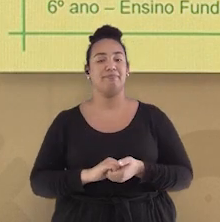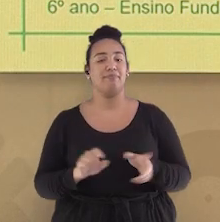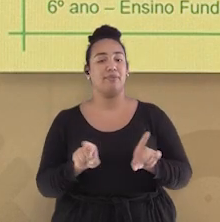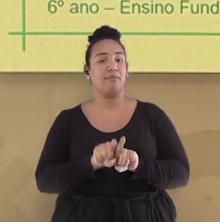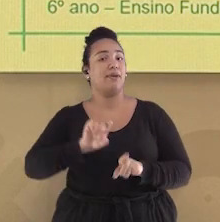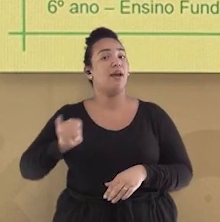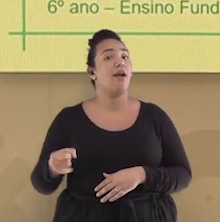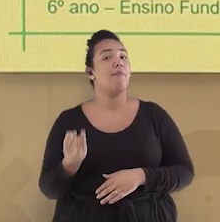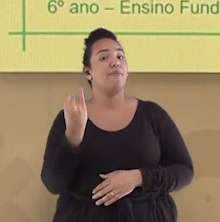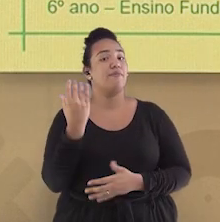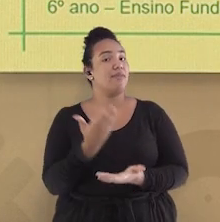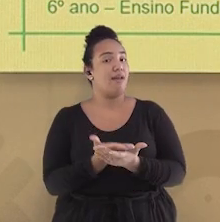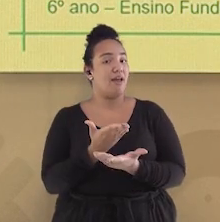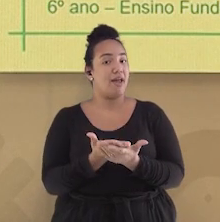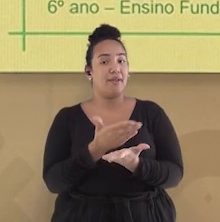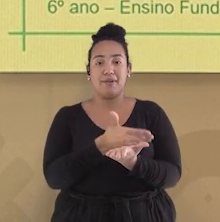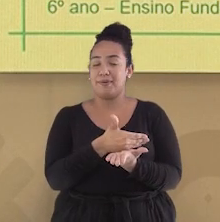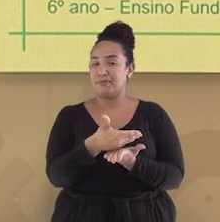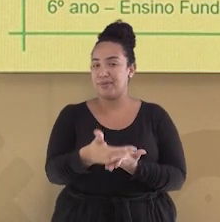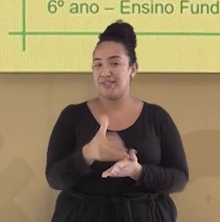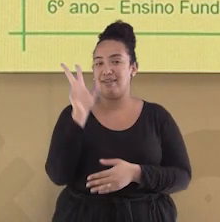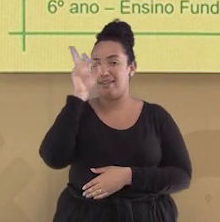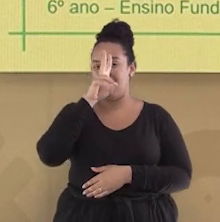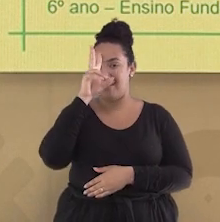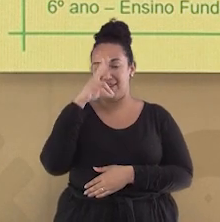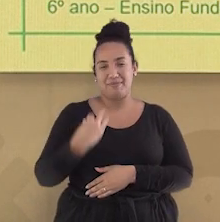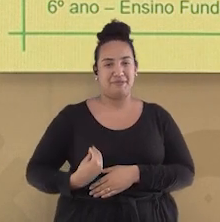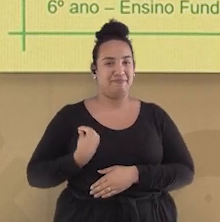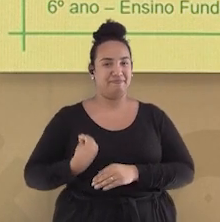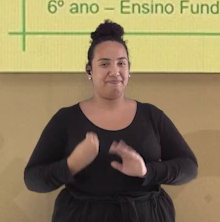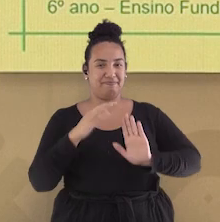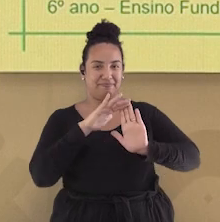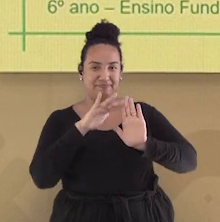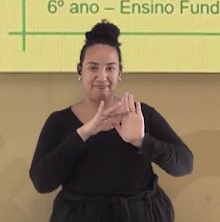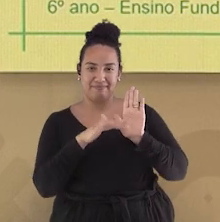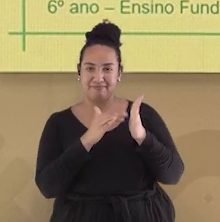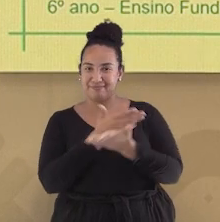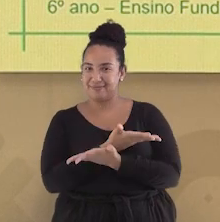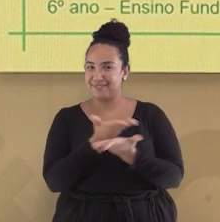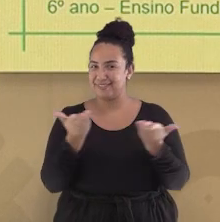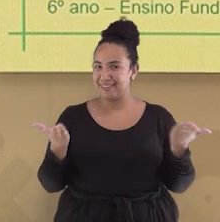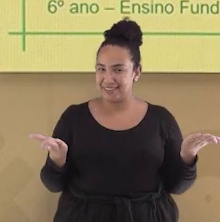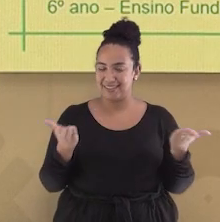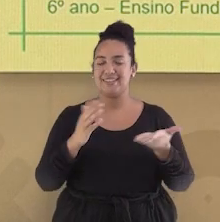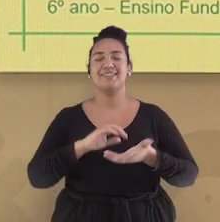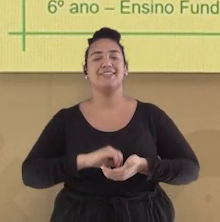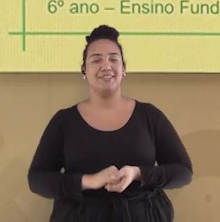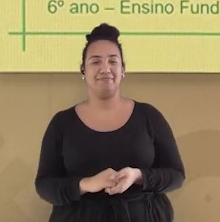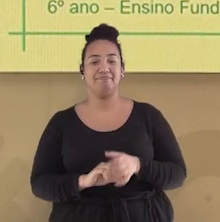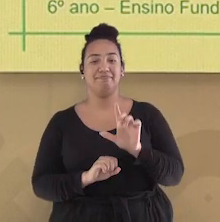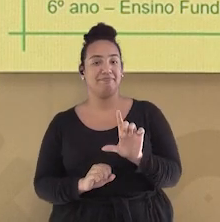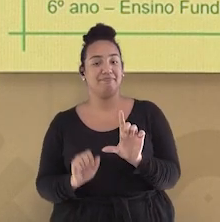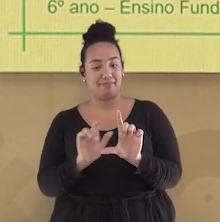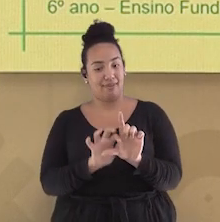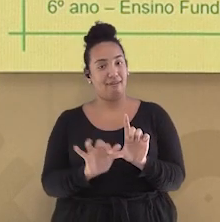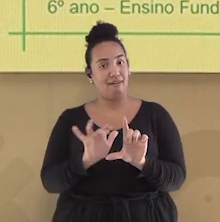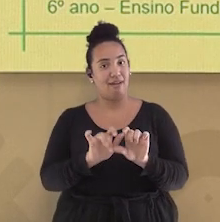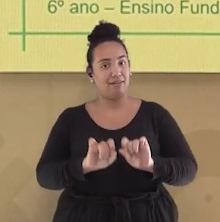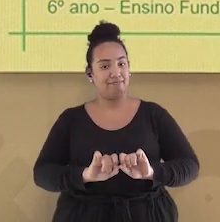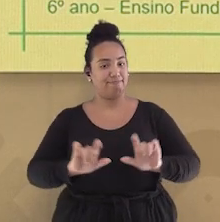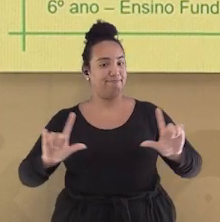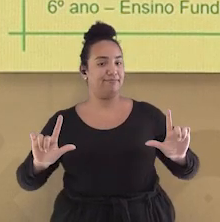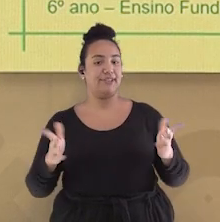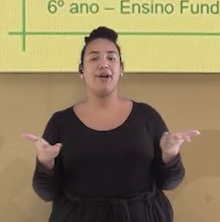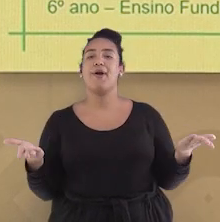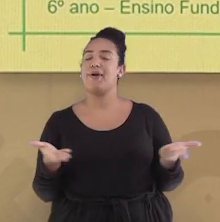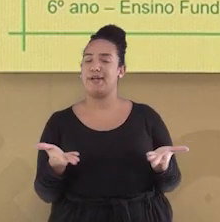comigo. Aproveita que a aula está só começando e já registrem a presença de vocês por meio